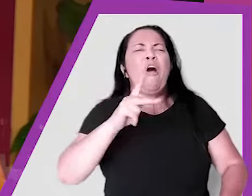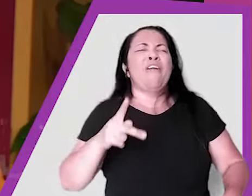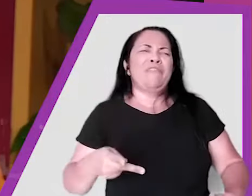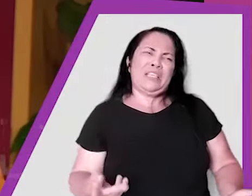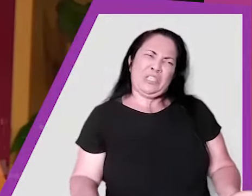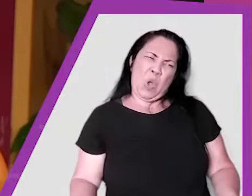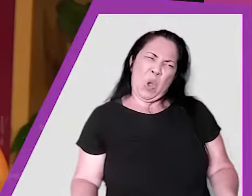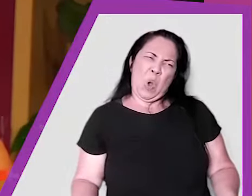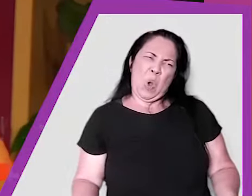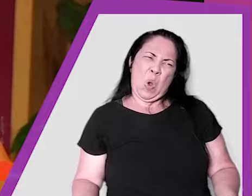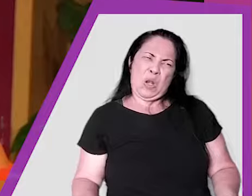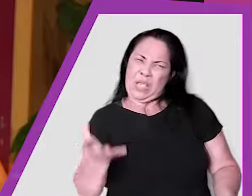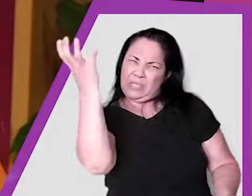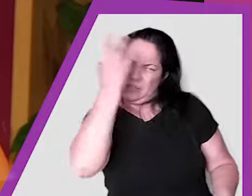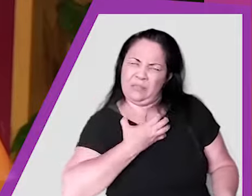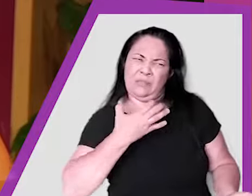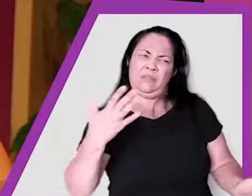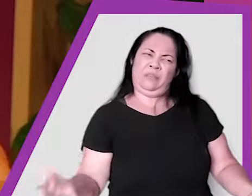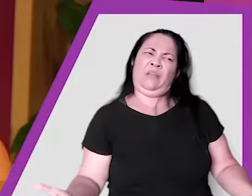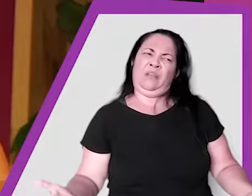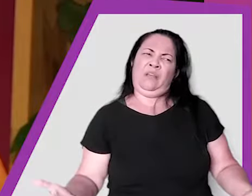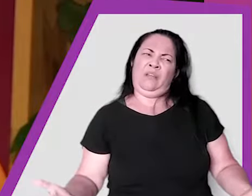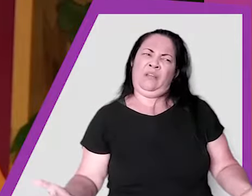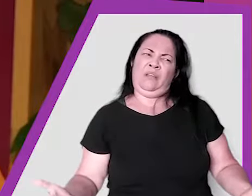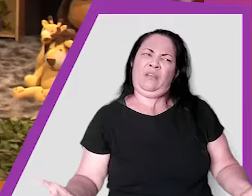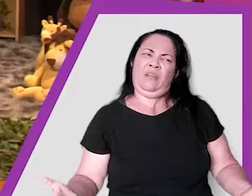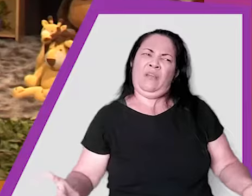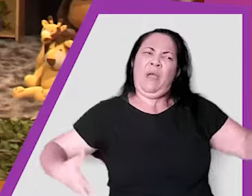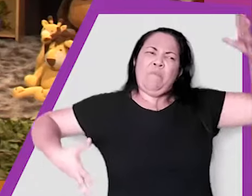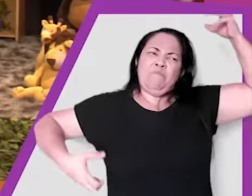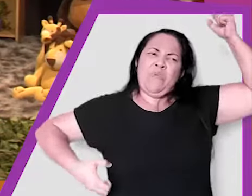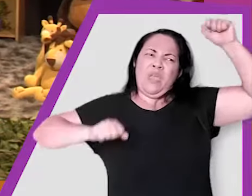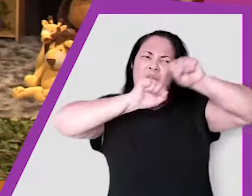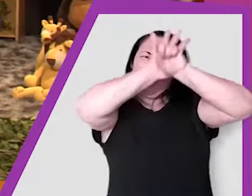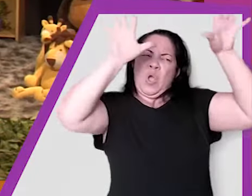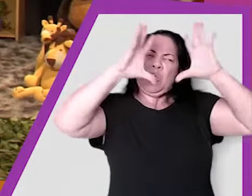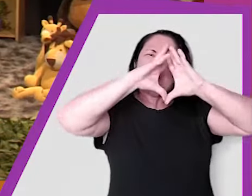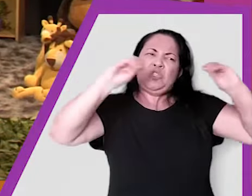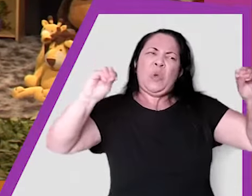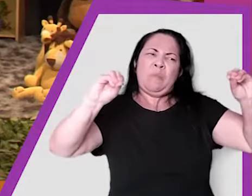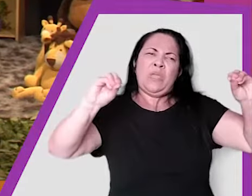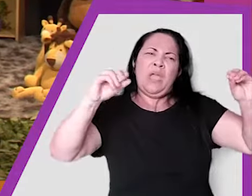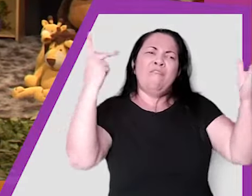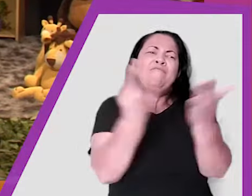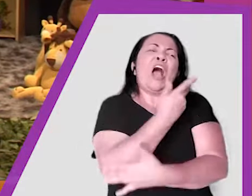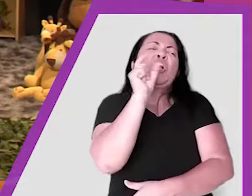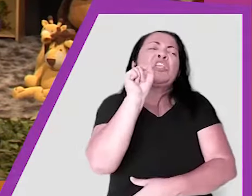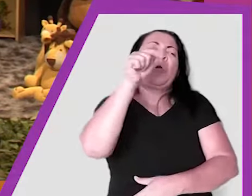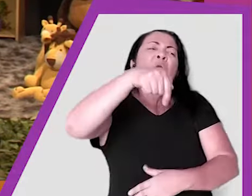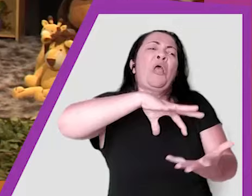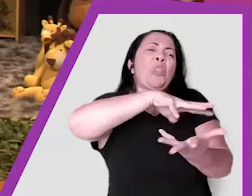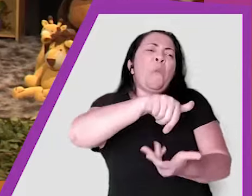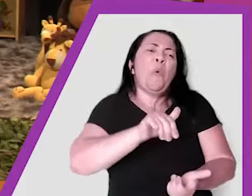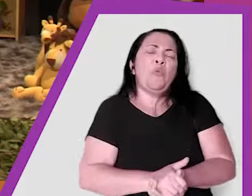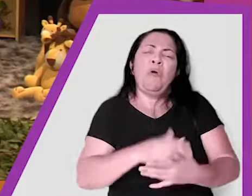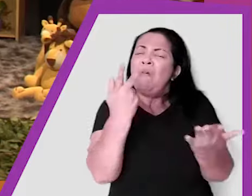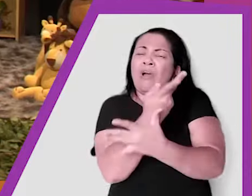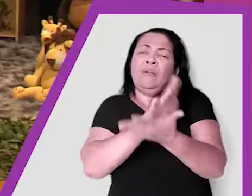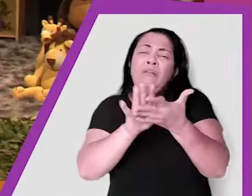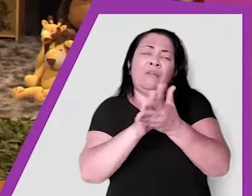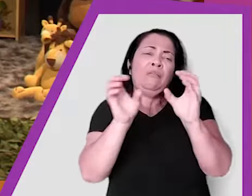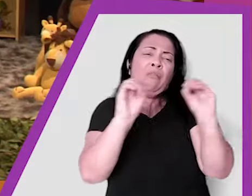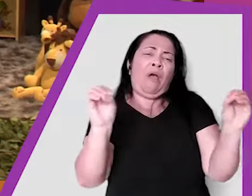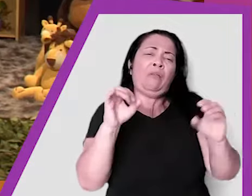uma pessoa levantou o dedo e falou, ah, mas professora, vamos combinar, né? O que vai acontecer no mundo se